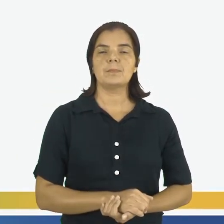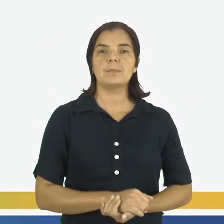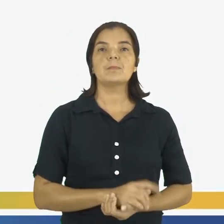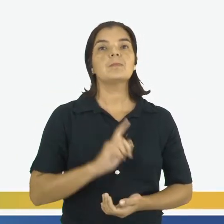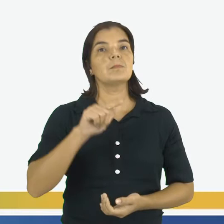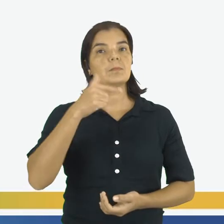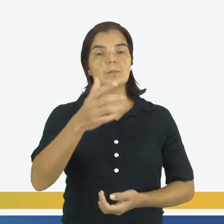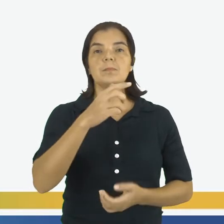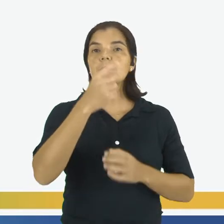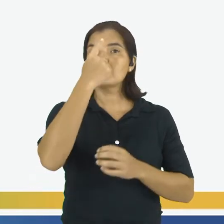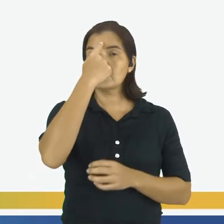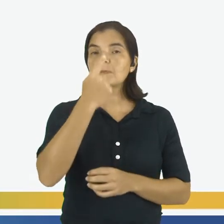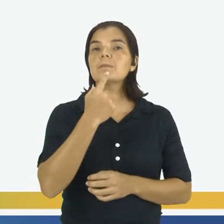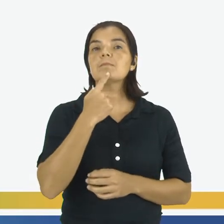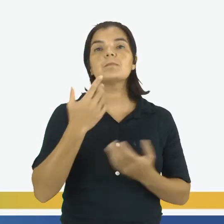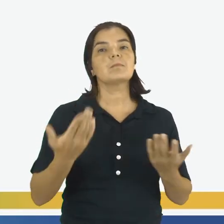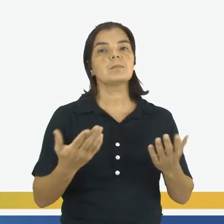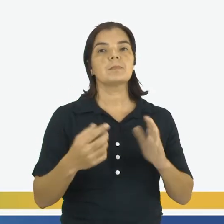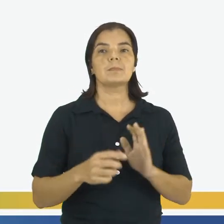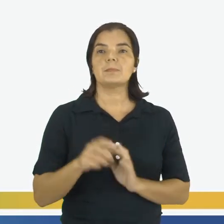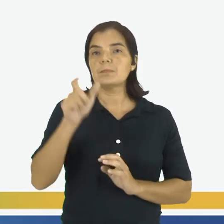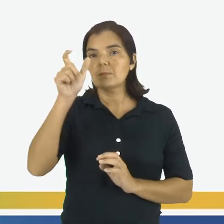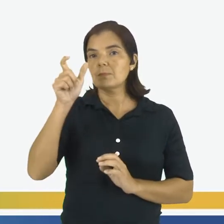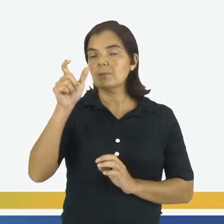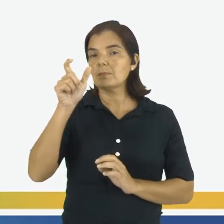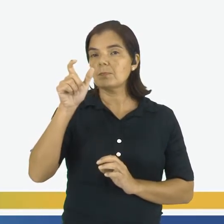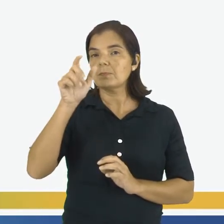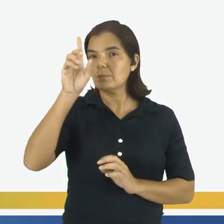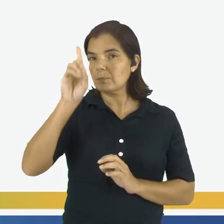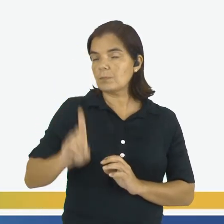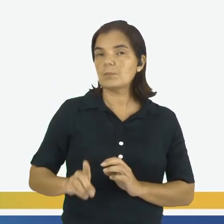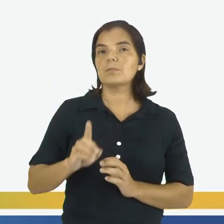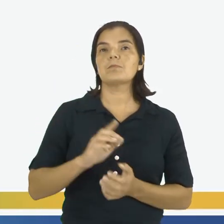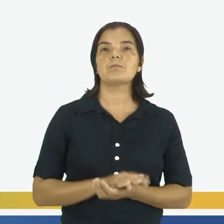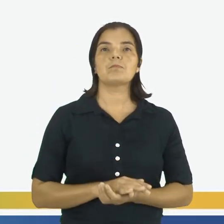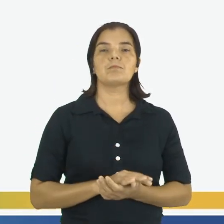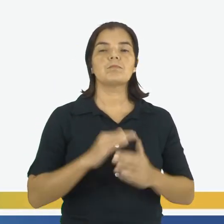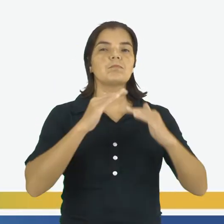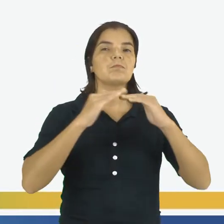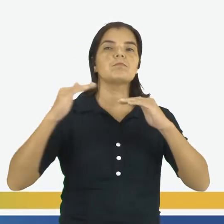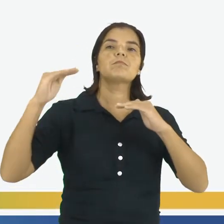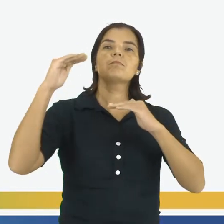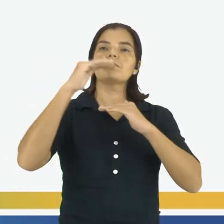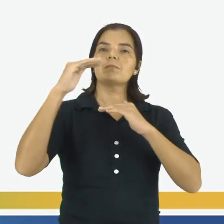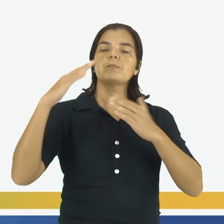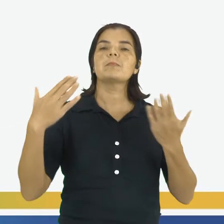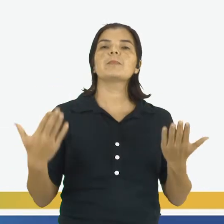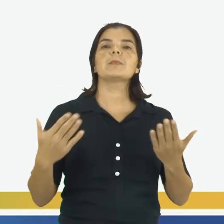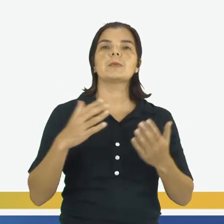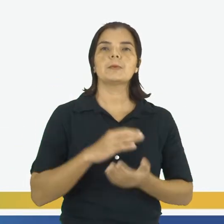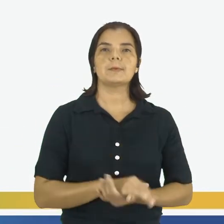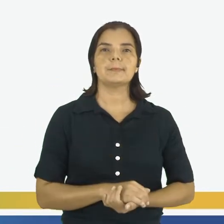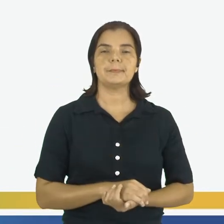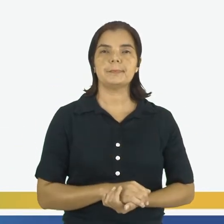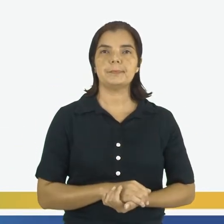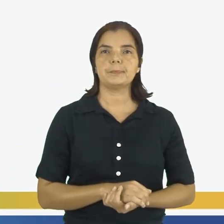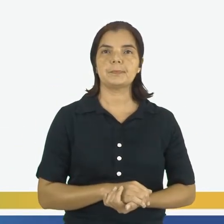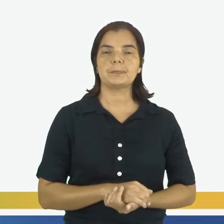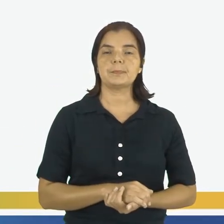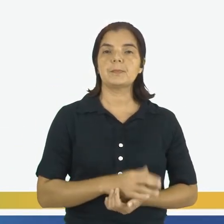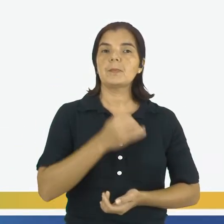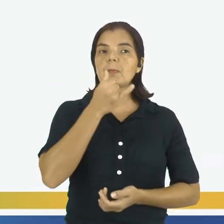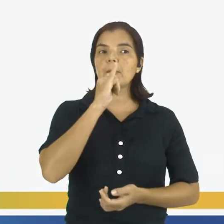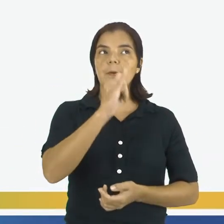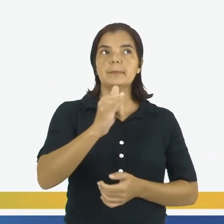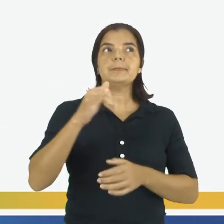E na outra imagem, do lado direito, na parte superior, qual é a fonte